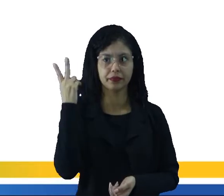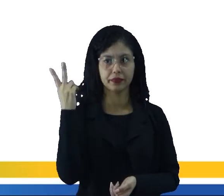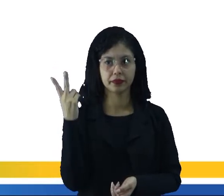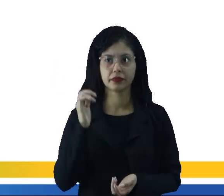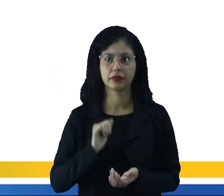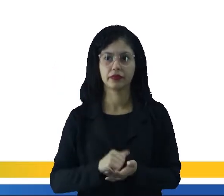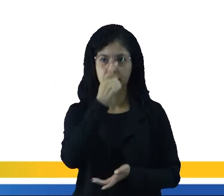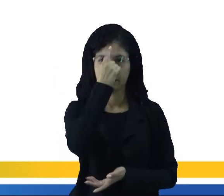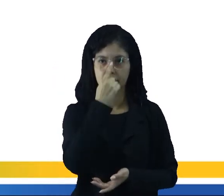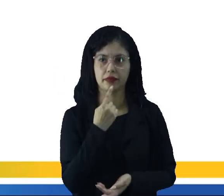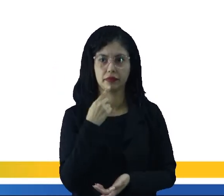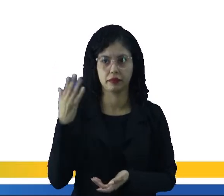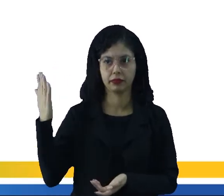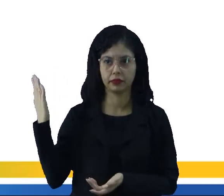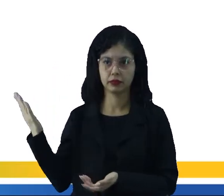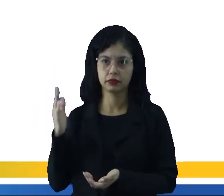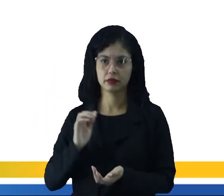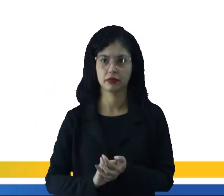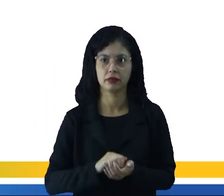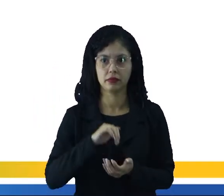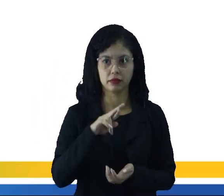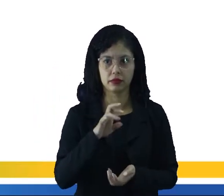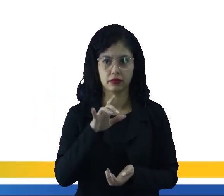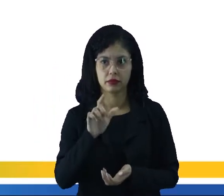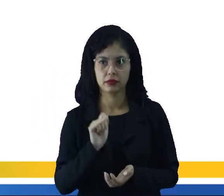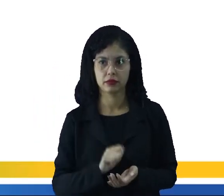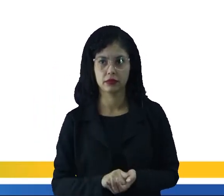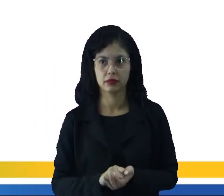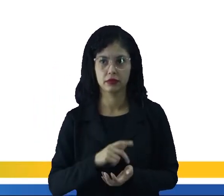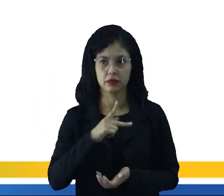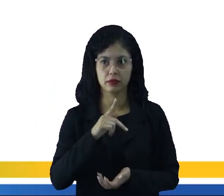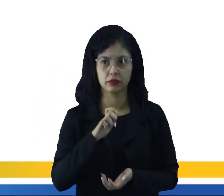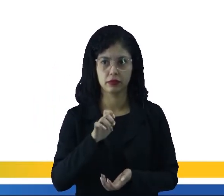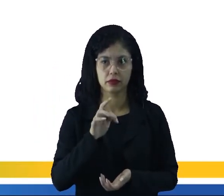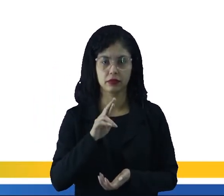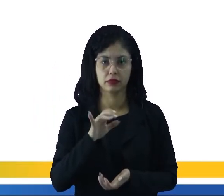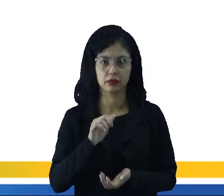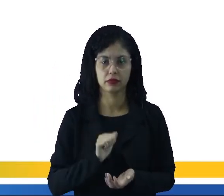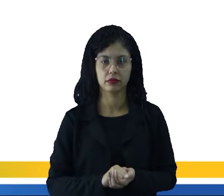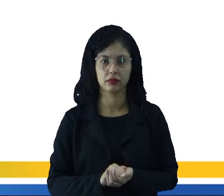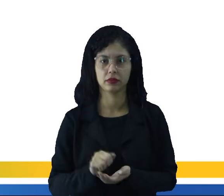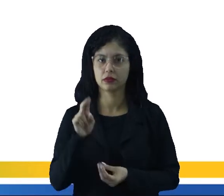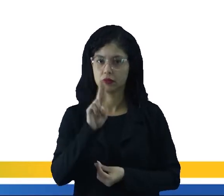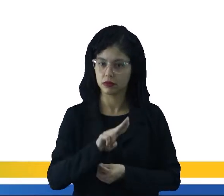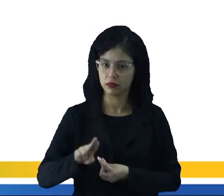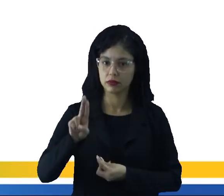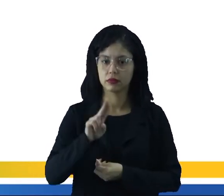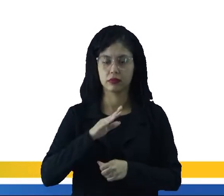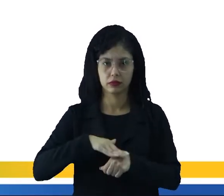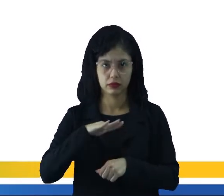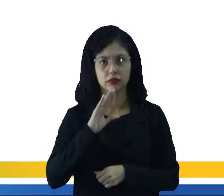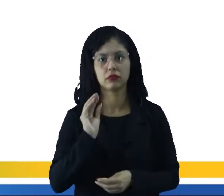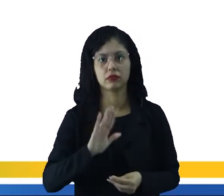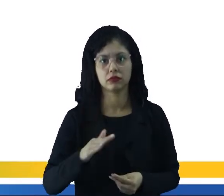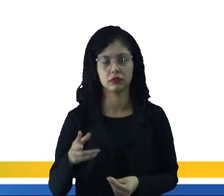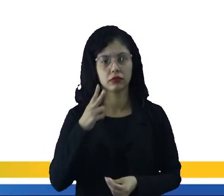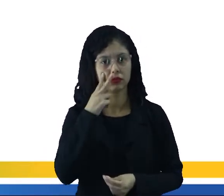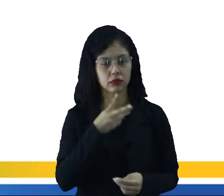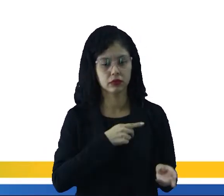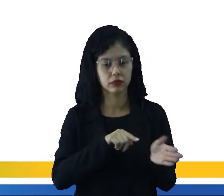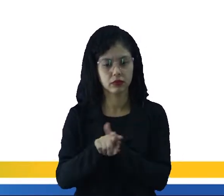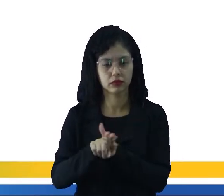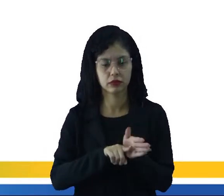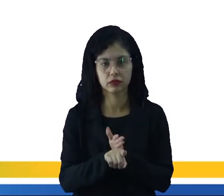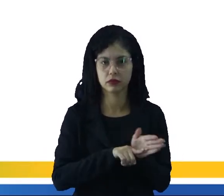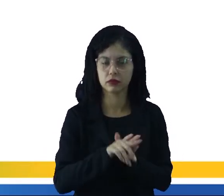duas imagens, a projeção de Mercator e a projeção cilíndrica de Petter, são as mais usuais quando você vai